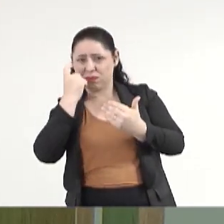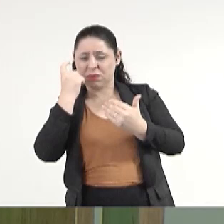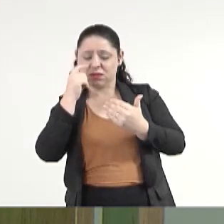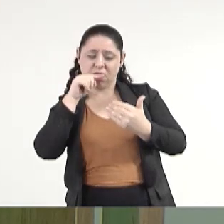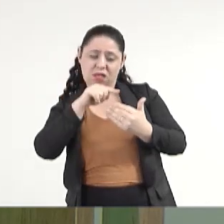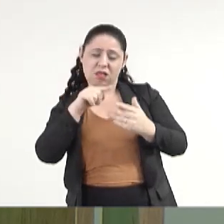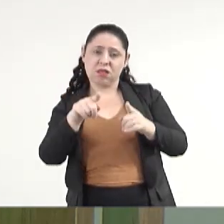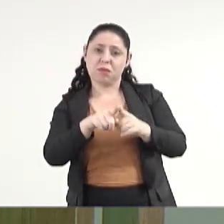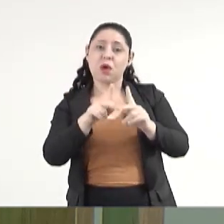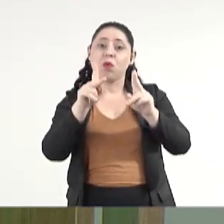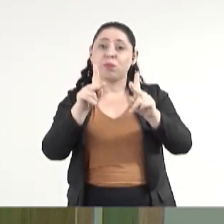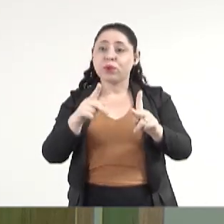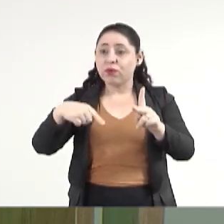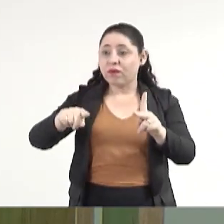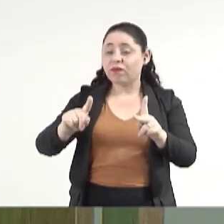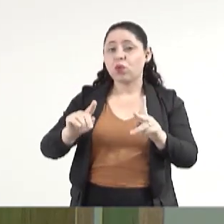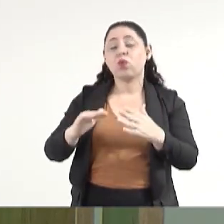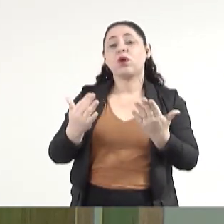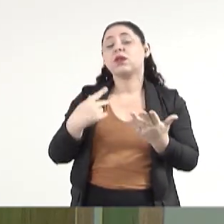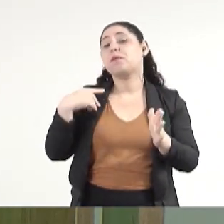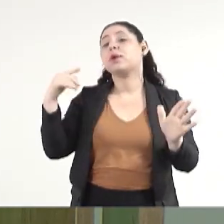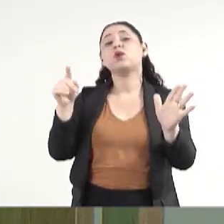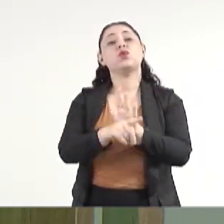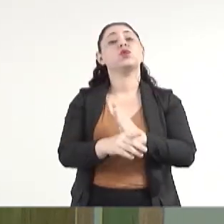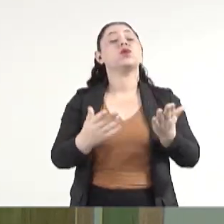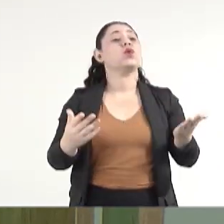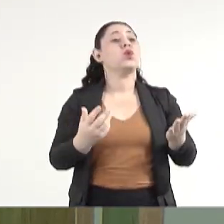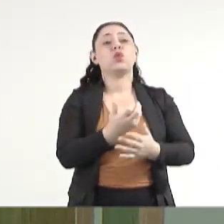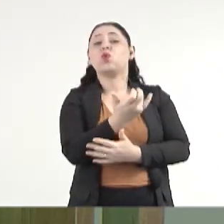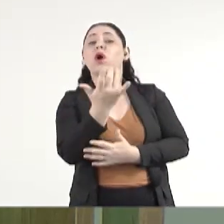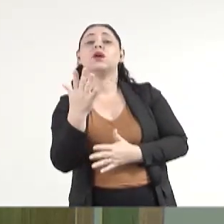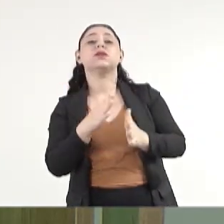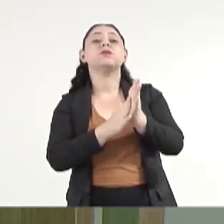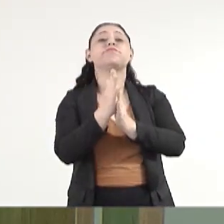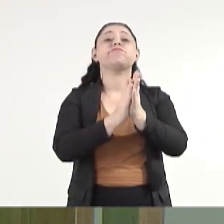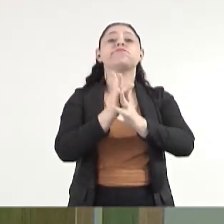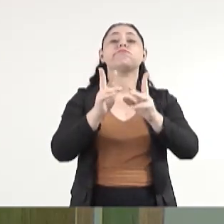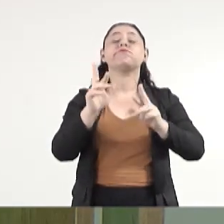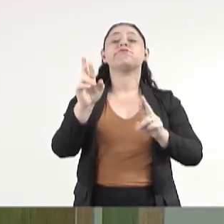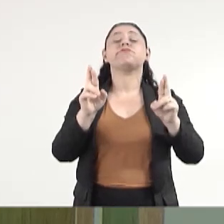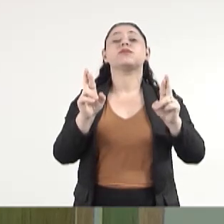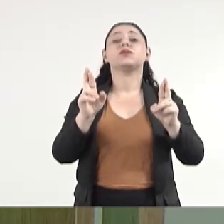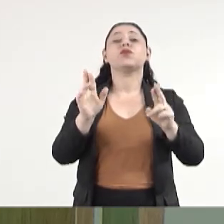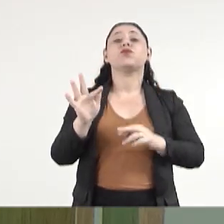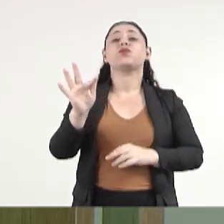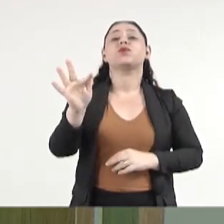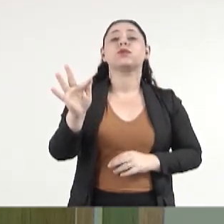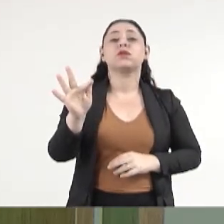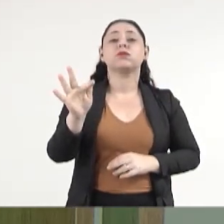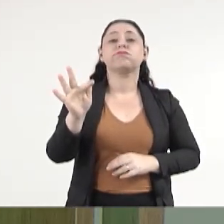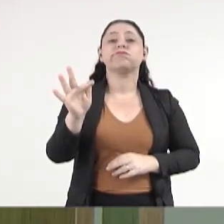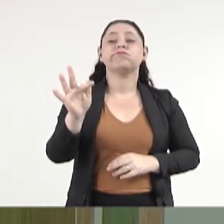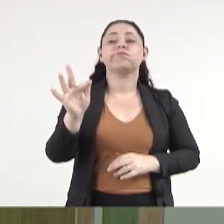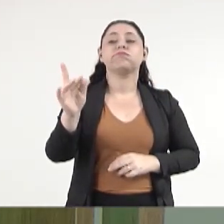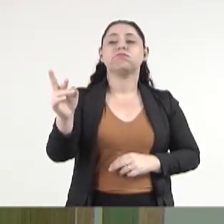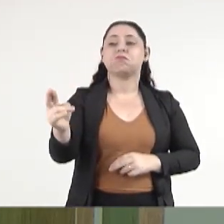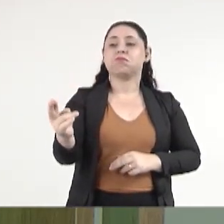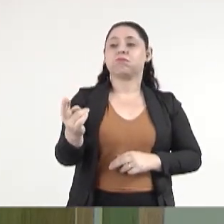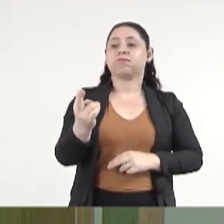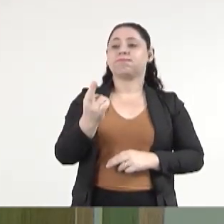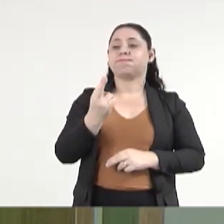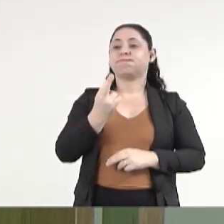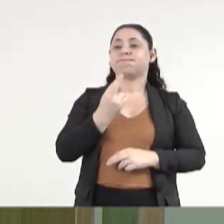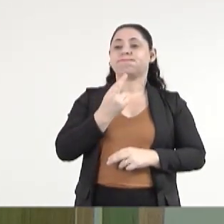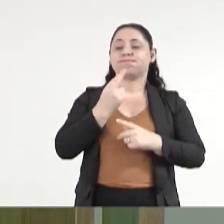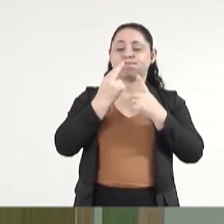muito grande. Todo o povo do Pantanal, quando a gente pergunta quais são as expectativas futuras para o Pantanal, a gente recebe a